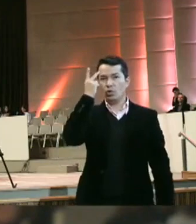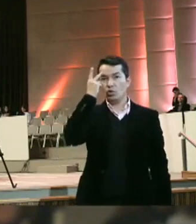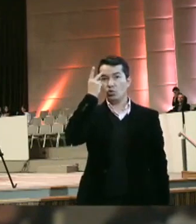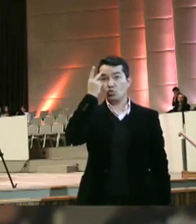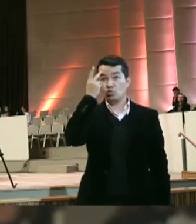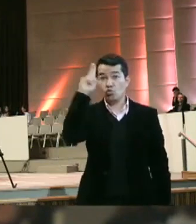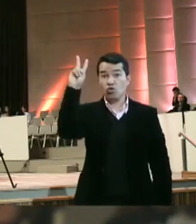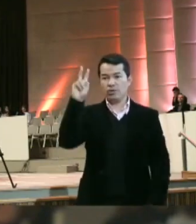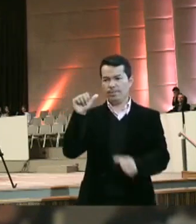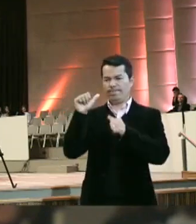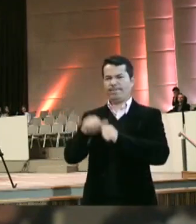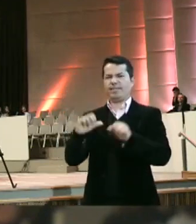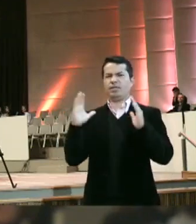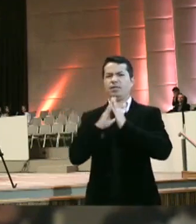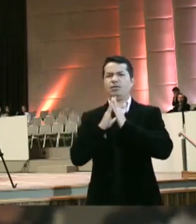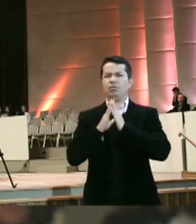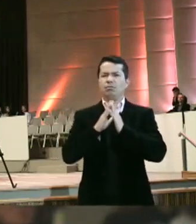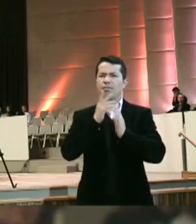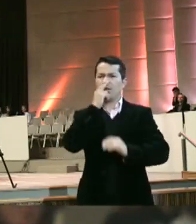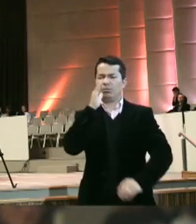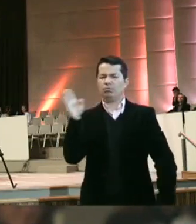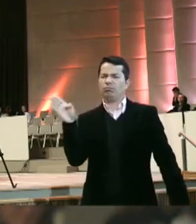em casa, de luto.